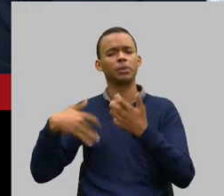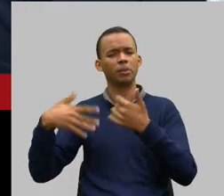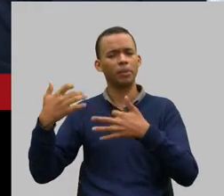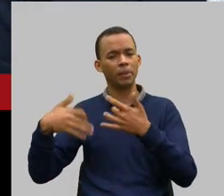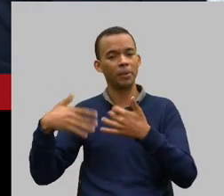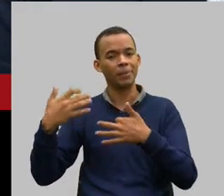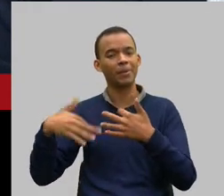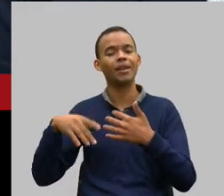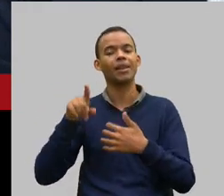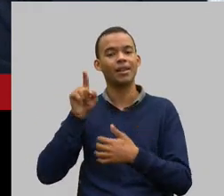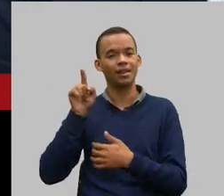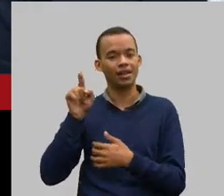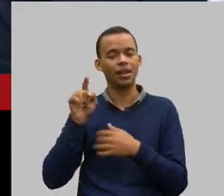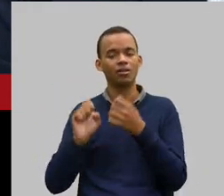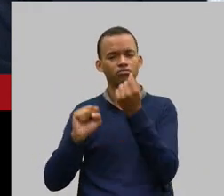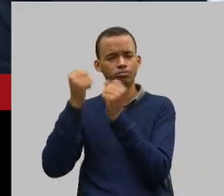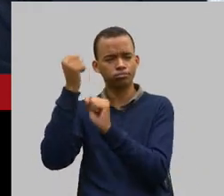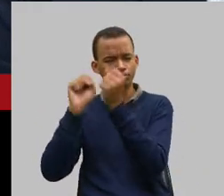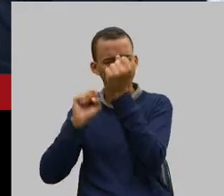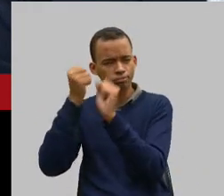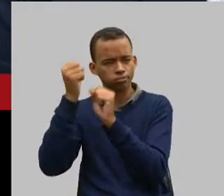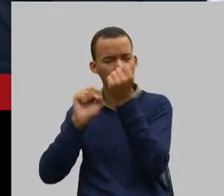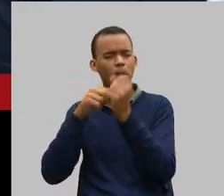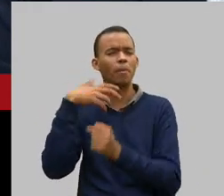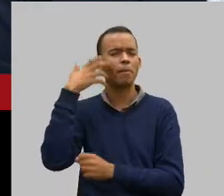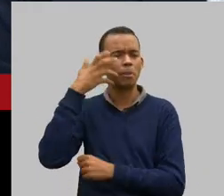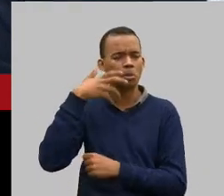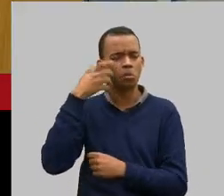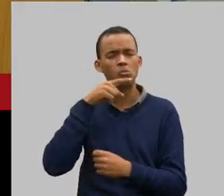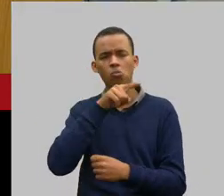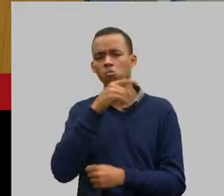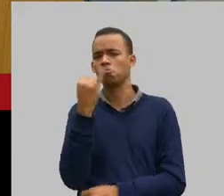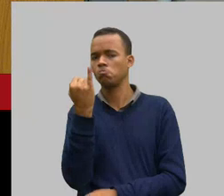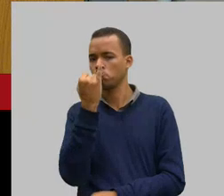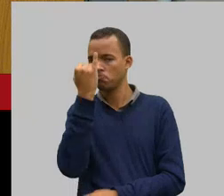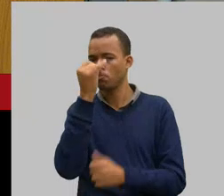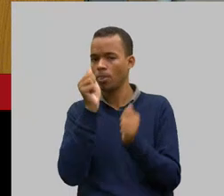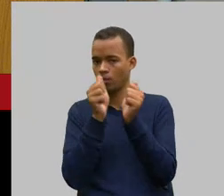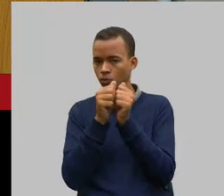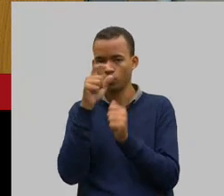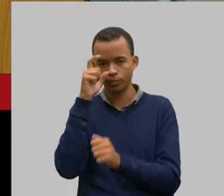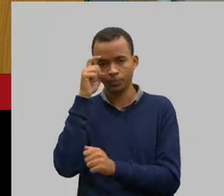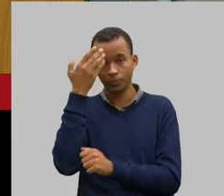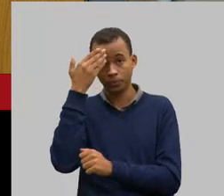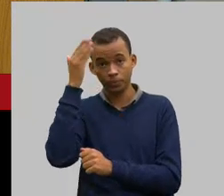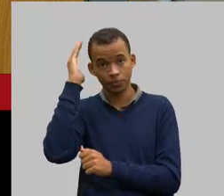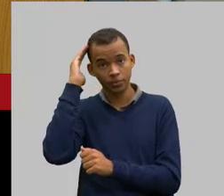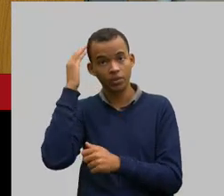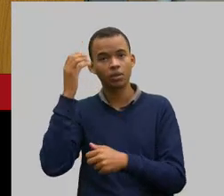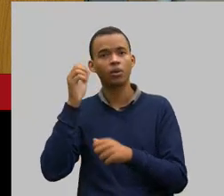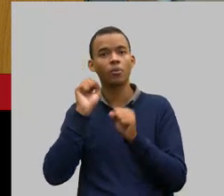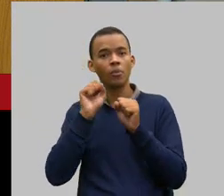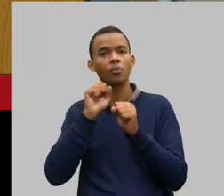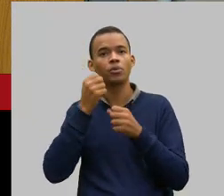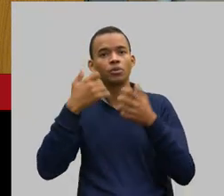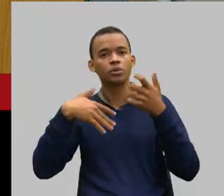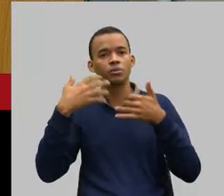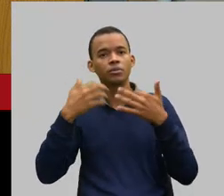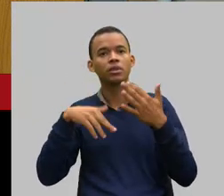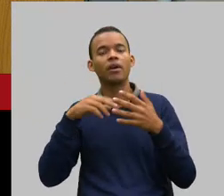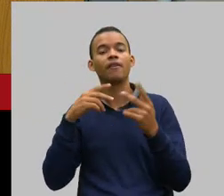visitamos algumas indústrias pois eu gostaria que pudesse falar já de alguns resultados também daquela viagem e outras agora